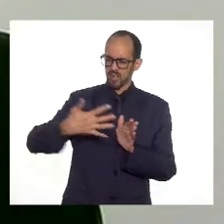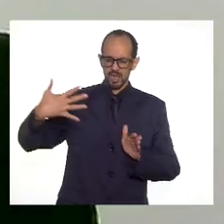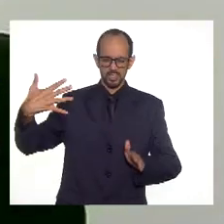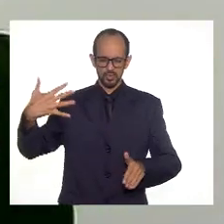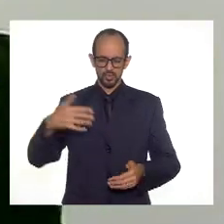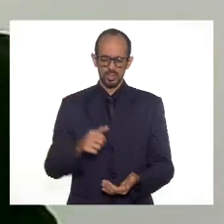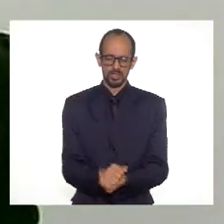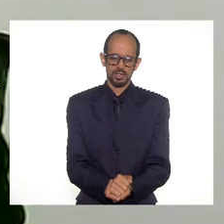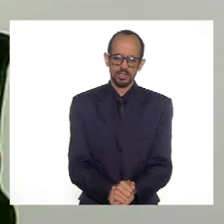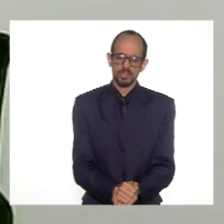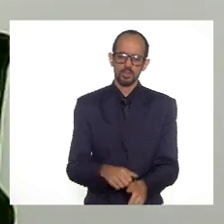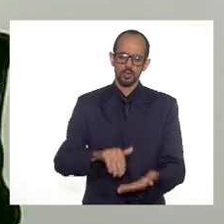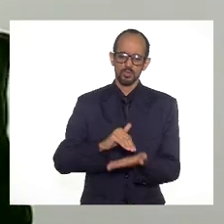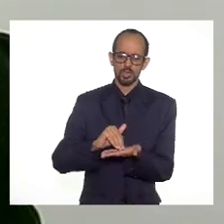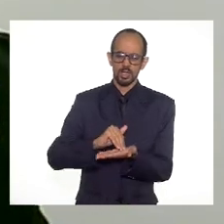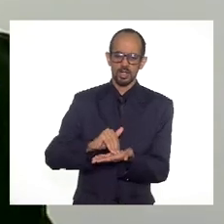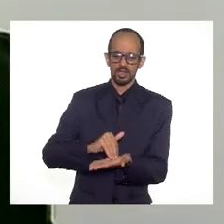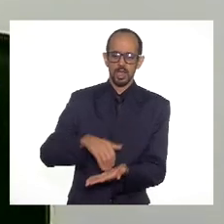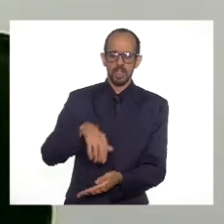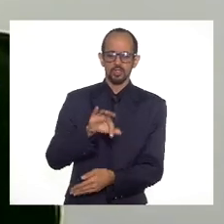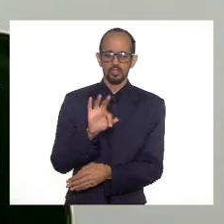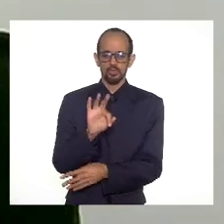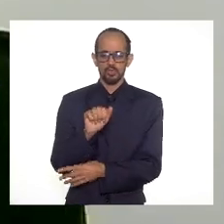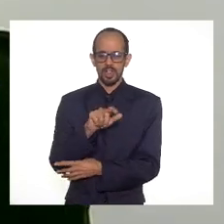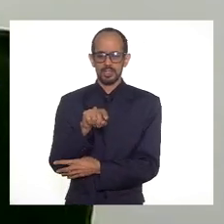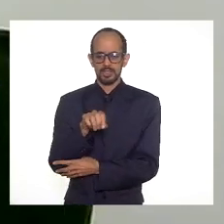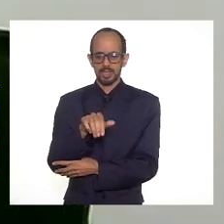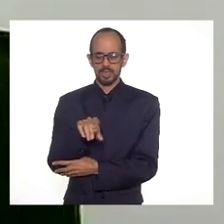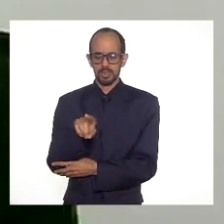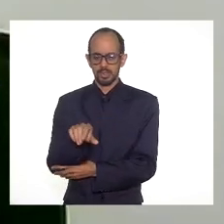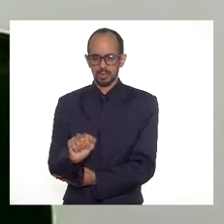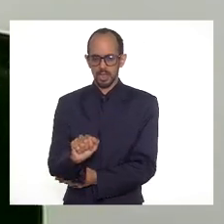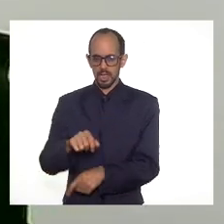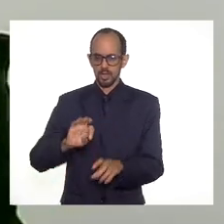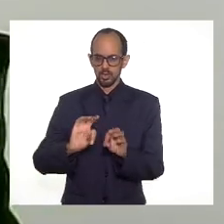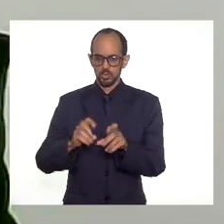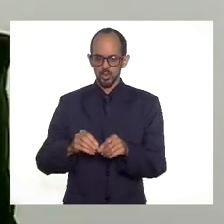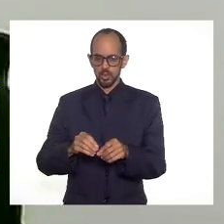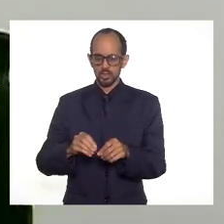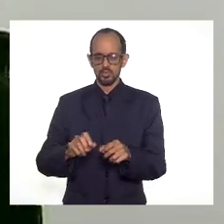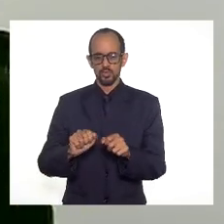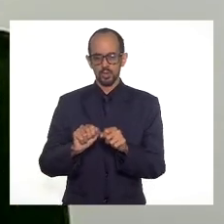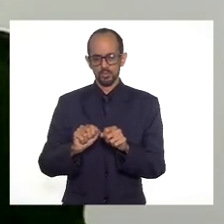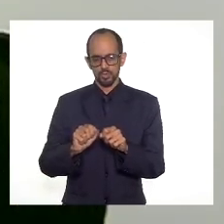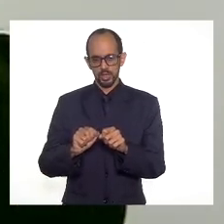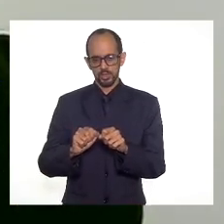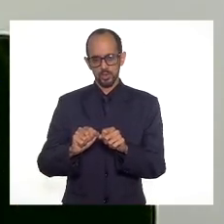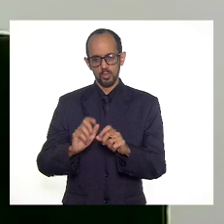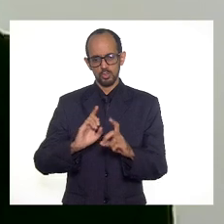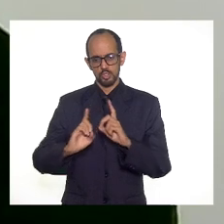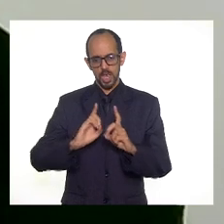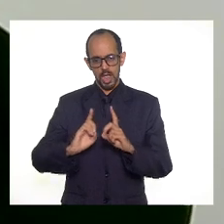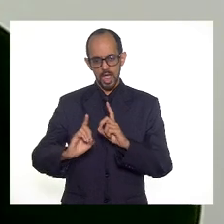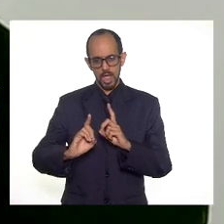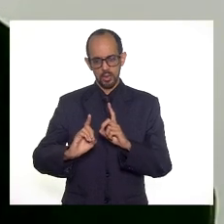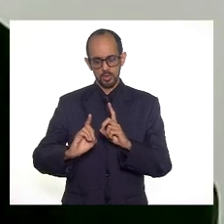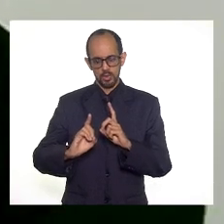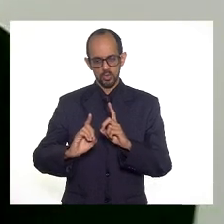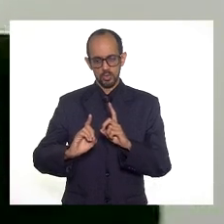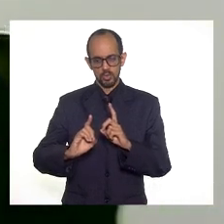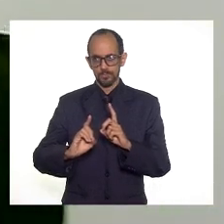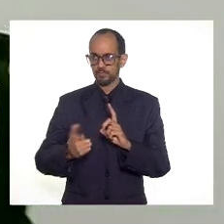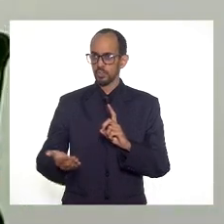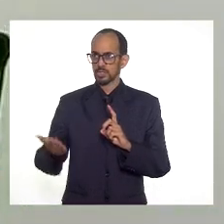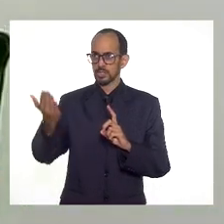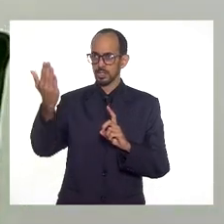Fazenda, as adequações, as emendas foram todas feitas com diálogo, discussão. Vossa Excelência fez alguns